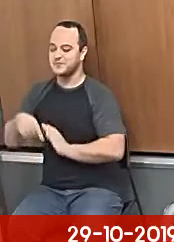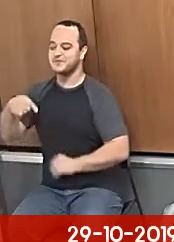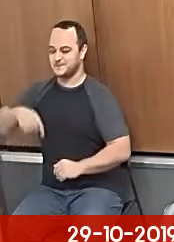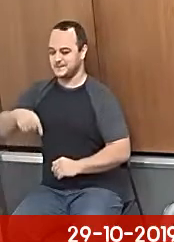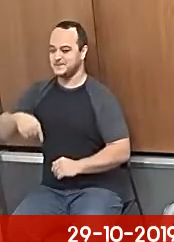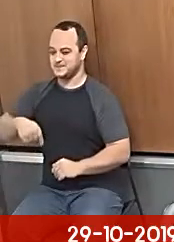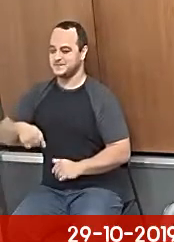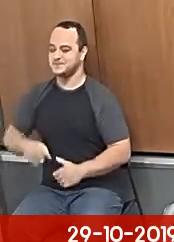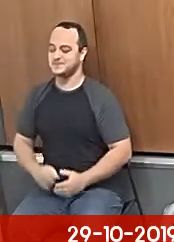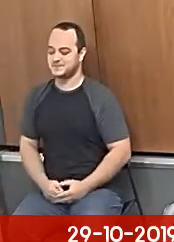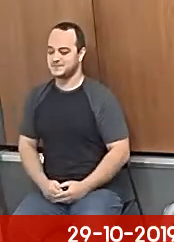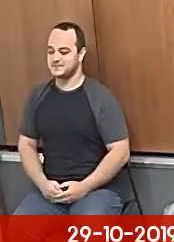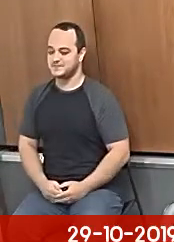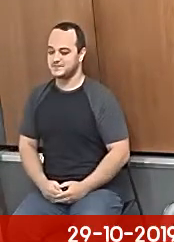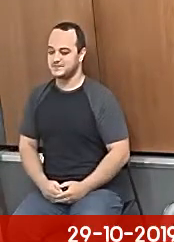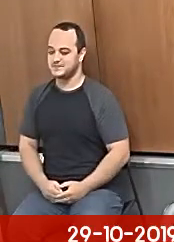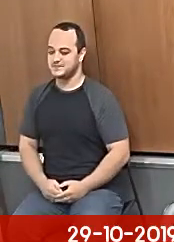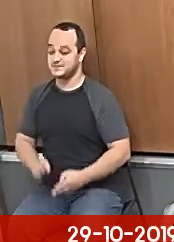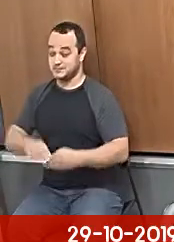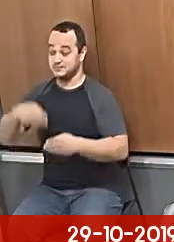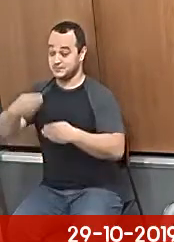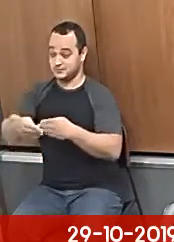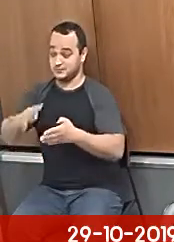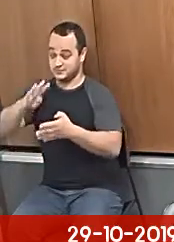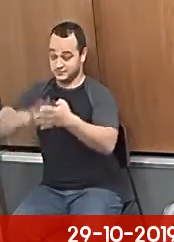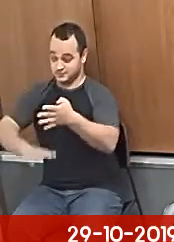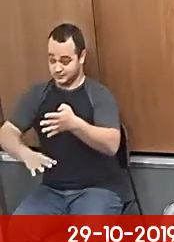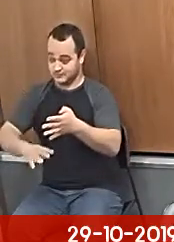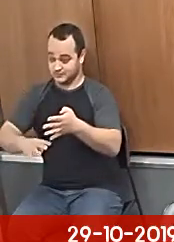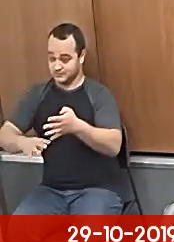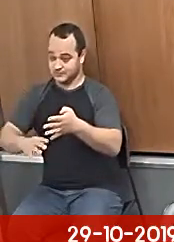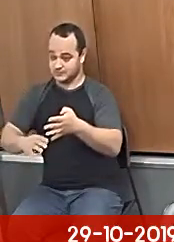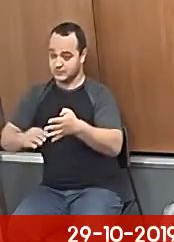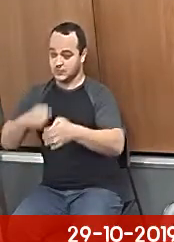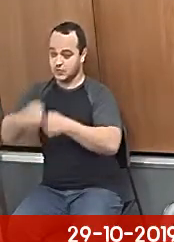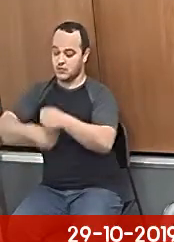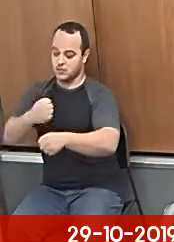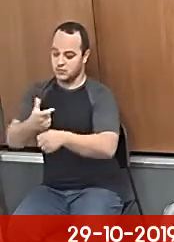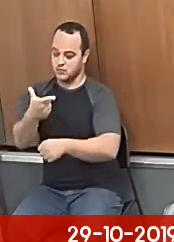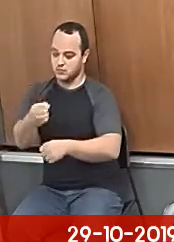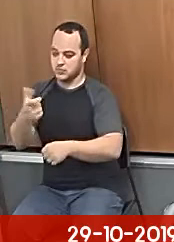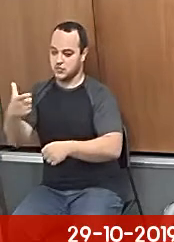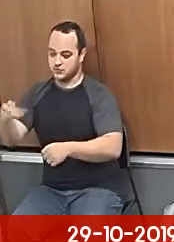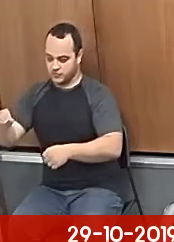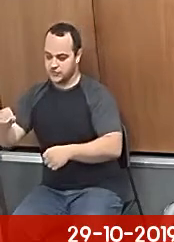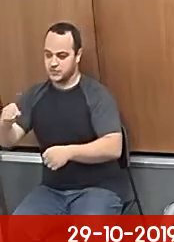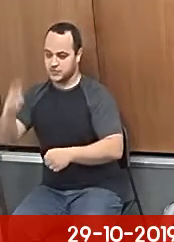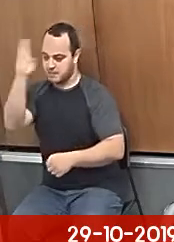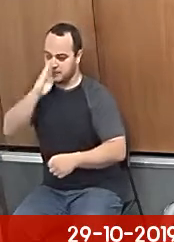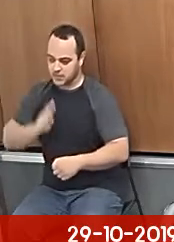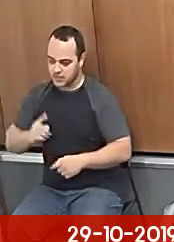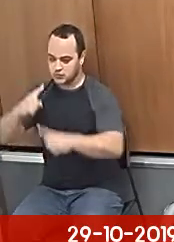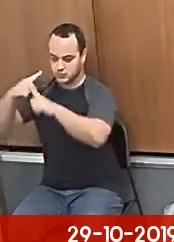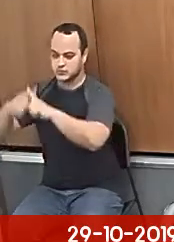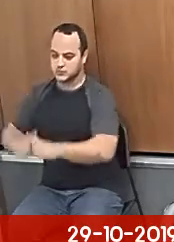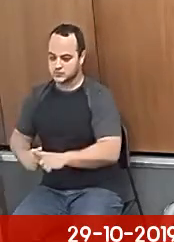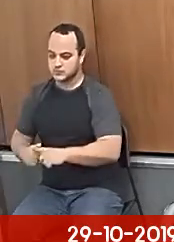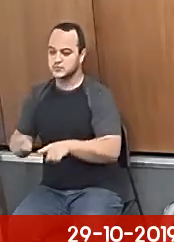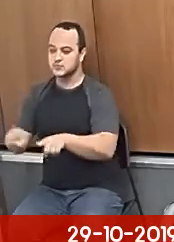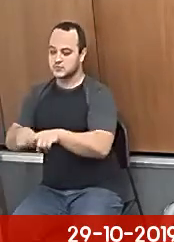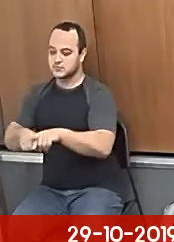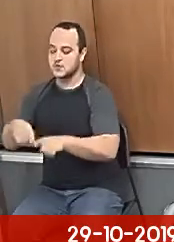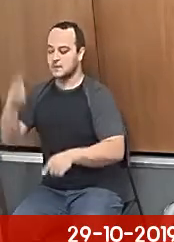Nos nossos próximos calendários, é a Copa do Brasil 2020, na verdade, vai ser o último, vai ser no início do ano que vem, em abril. O Campeonato